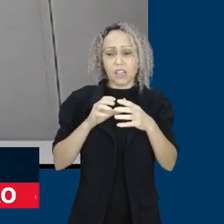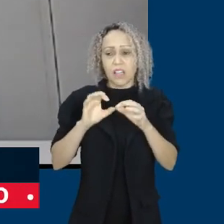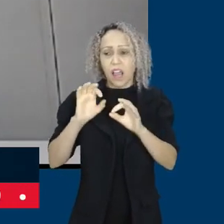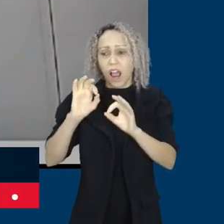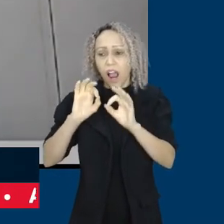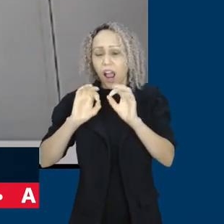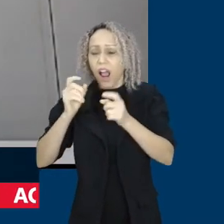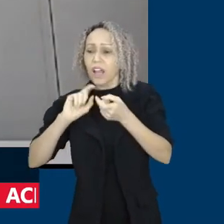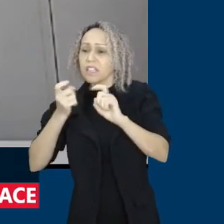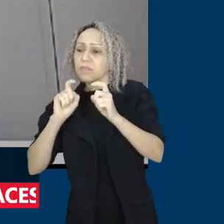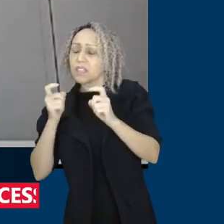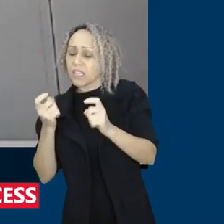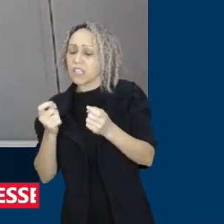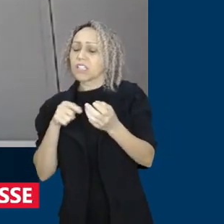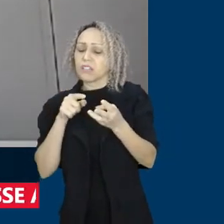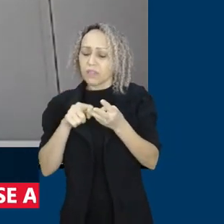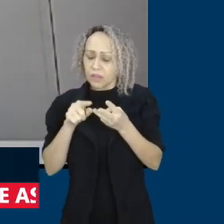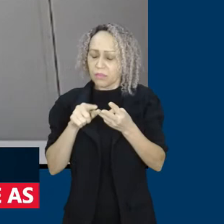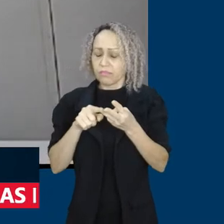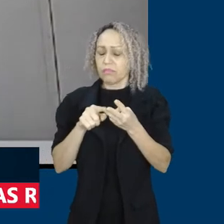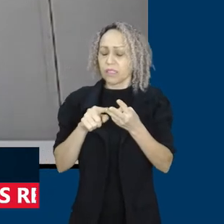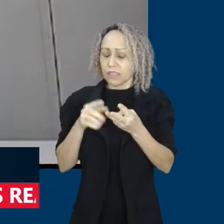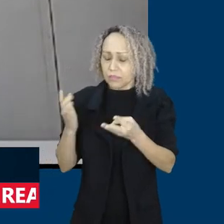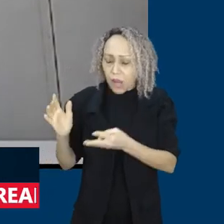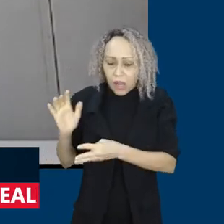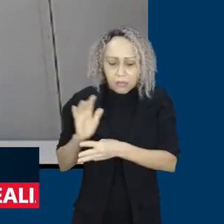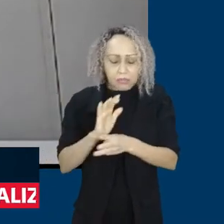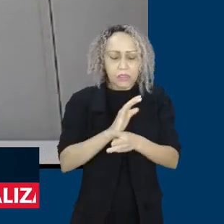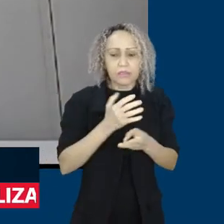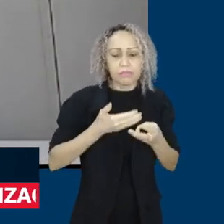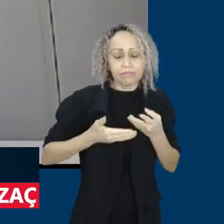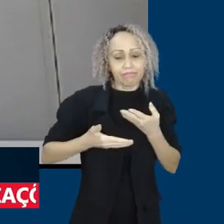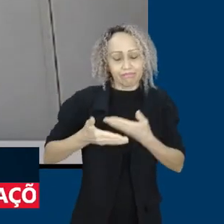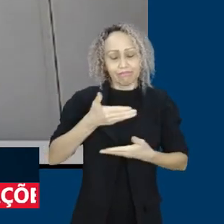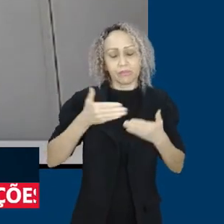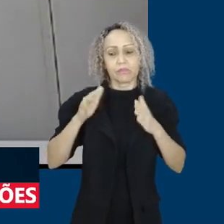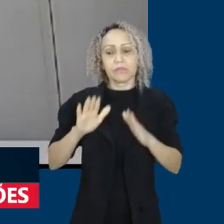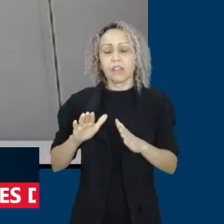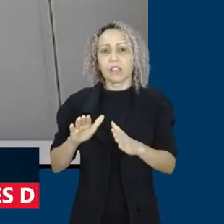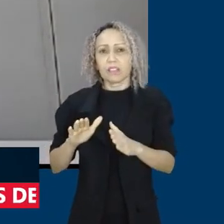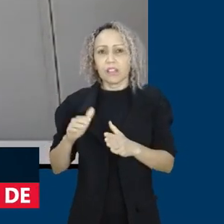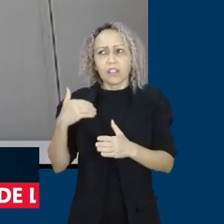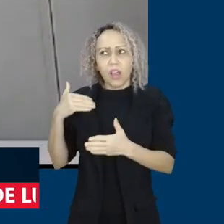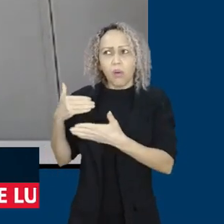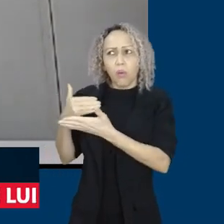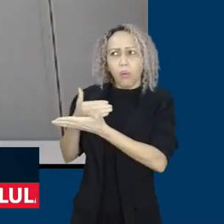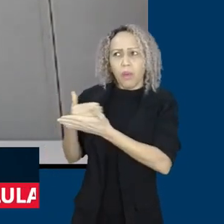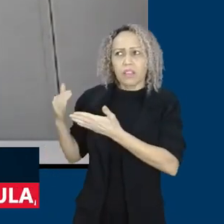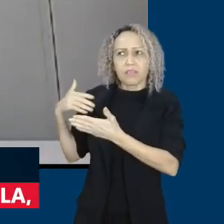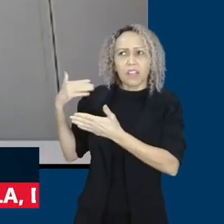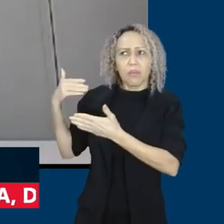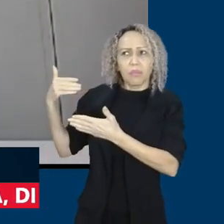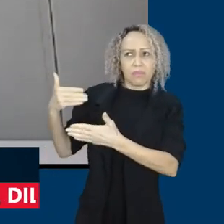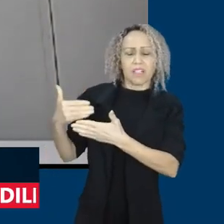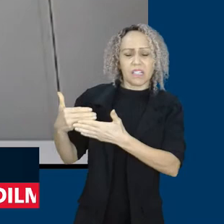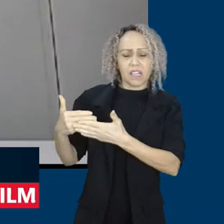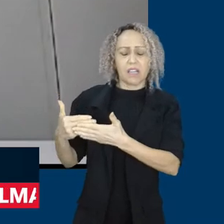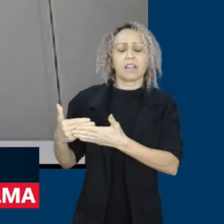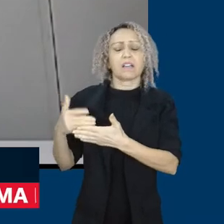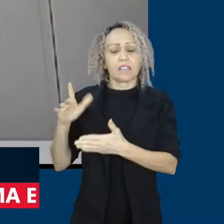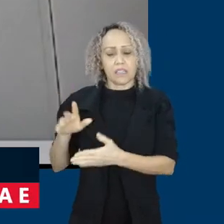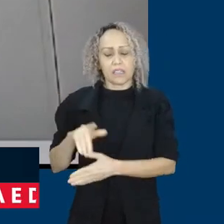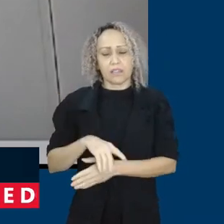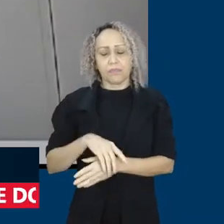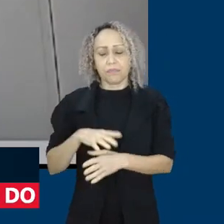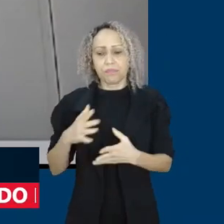intensamente sobre a condenação da presidenta Grace É para já apresentamos um relatório preliminar